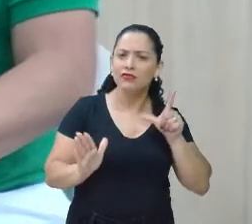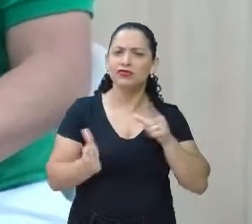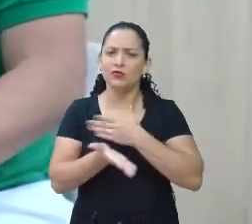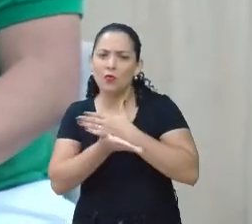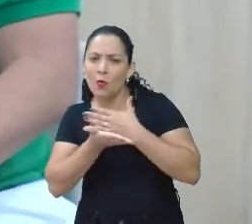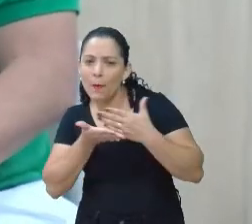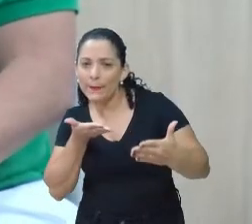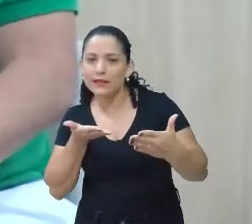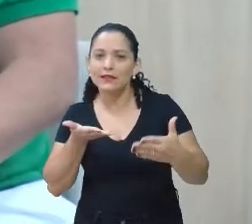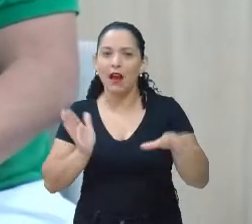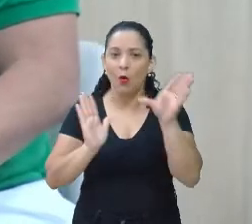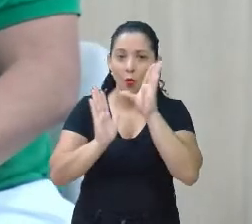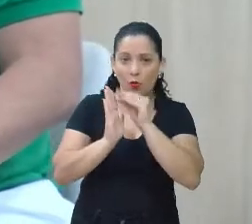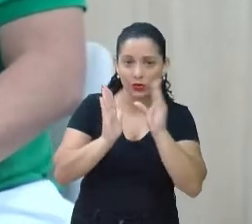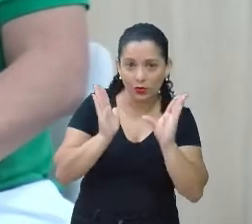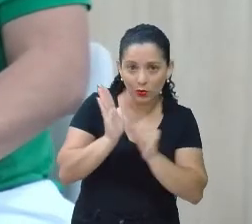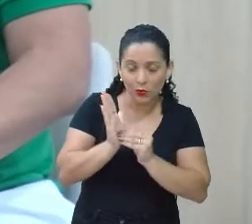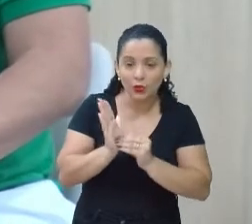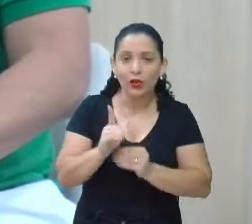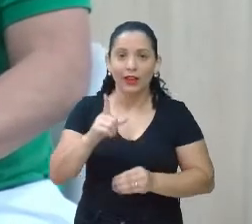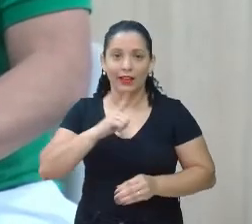dar uns recadinhos com muita importância.